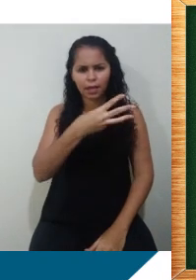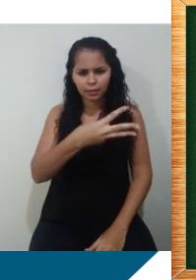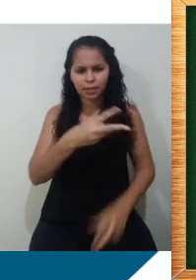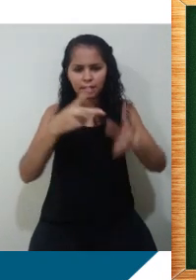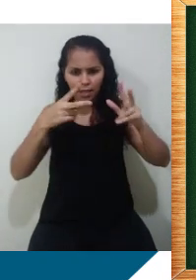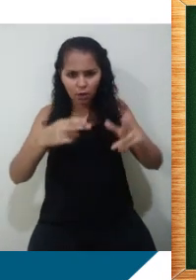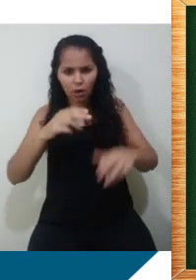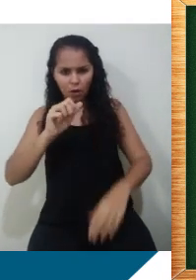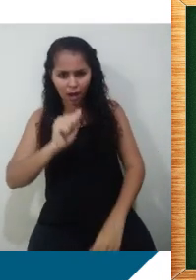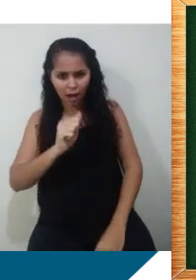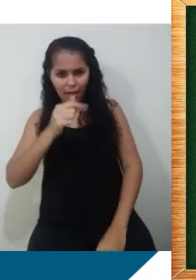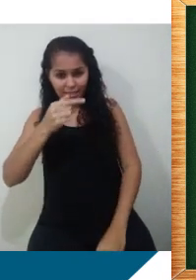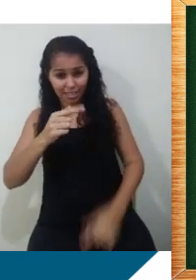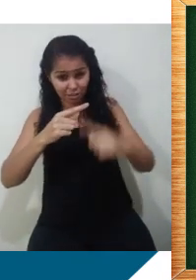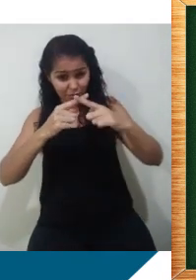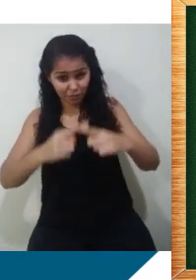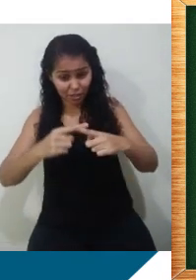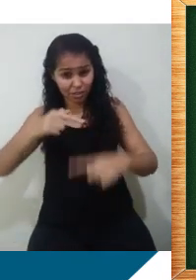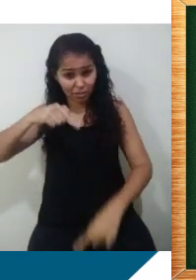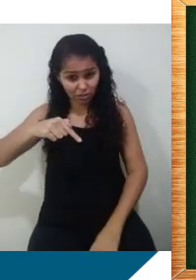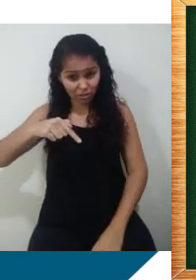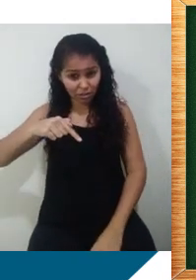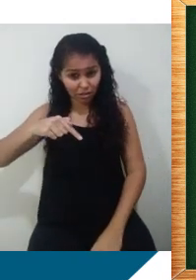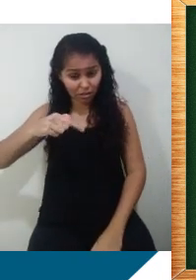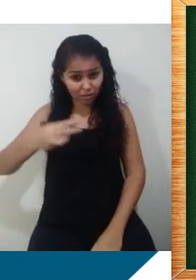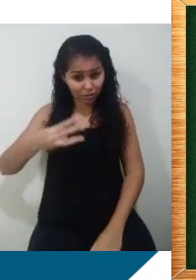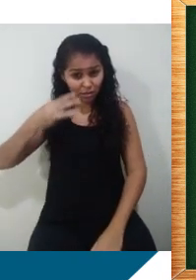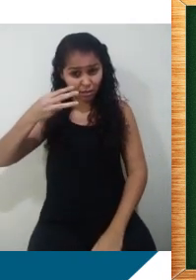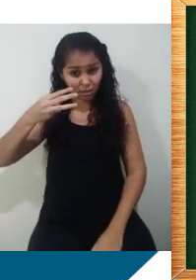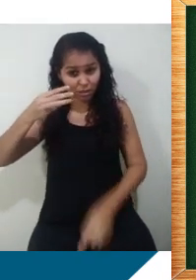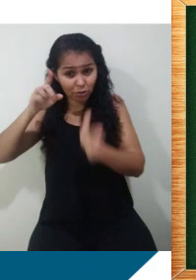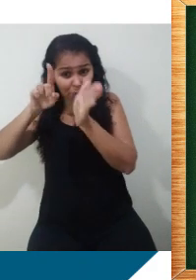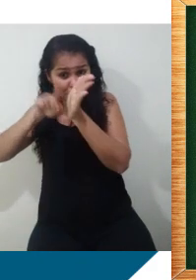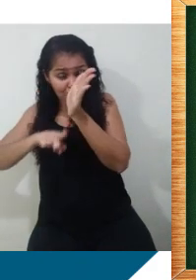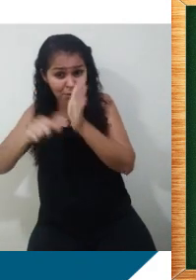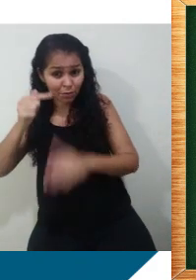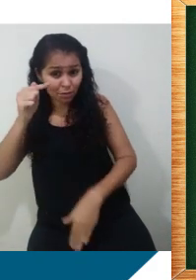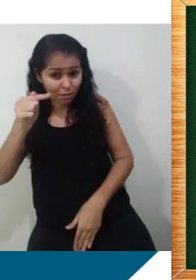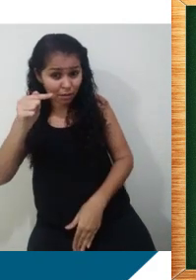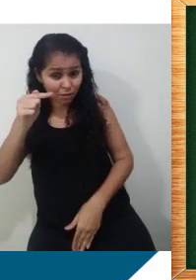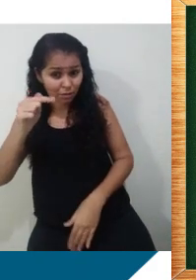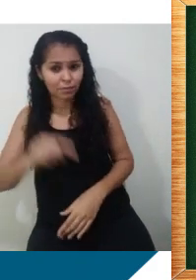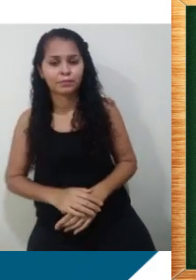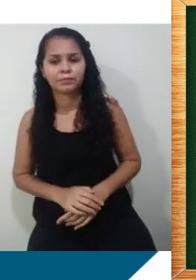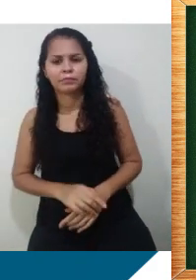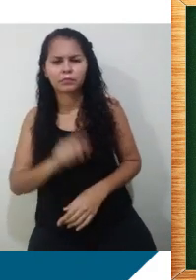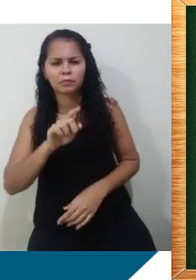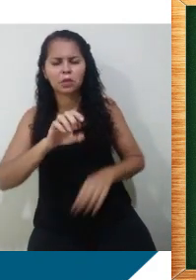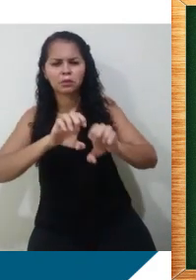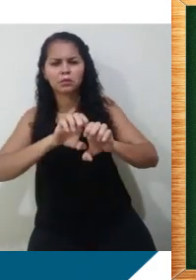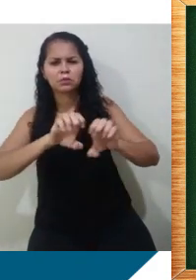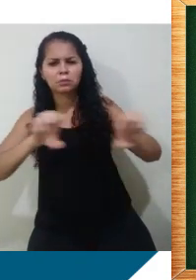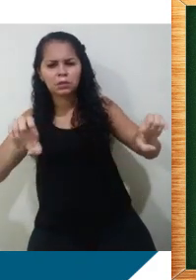vezes Q elevado a 3 menos 7. Ou seja, essa expressão é igual a